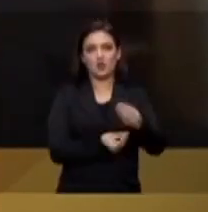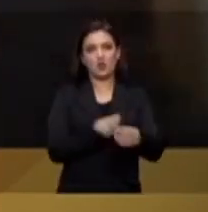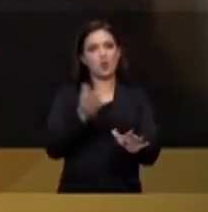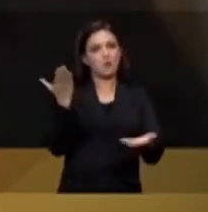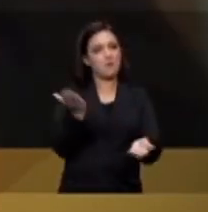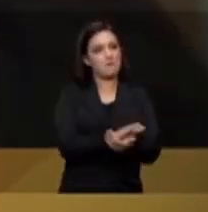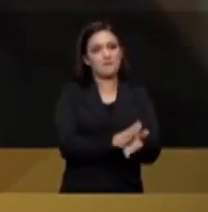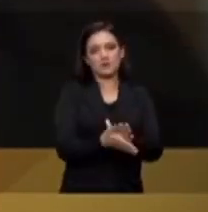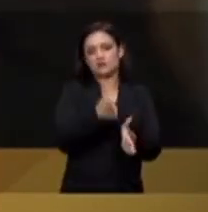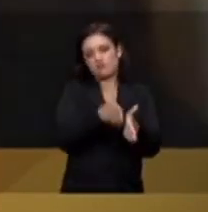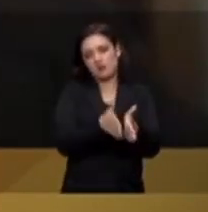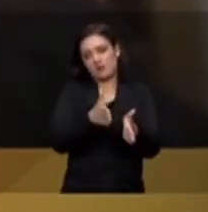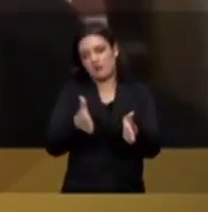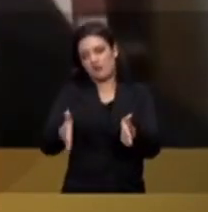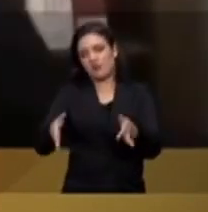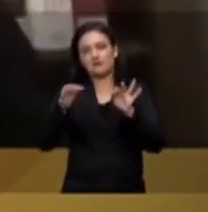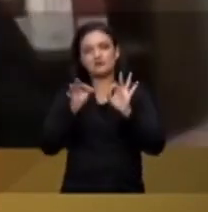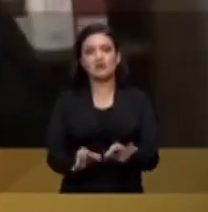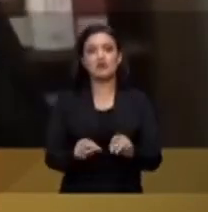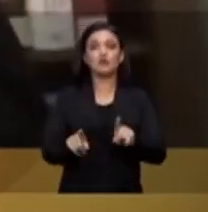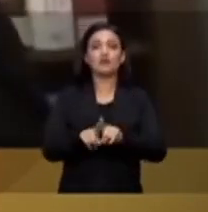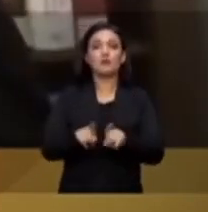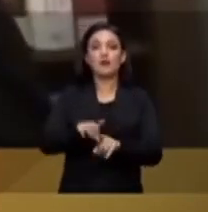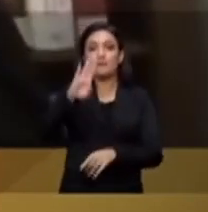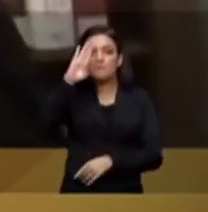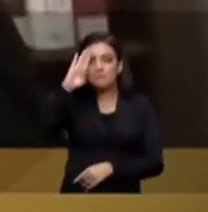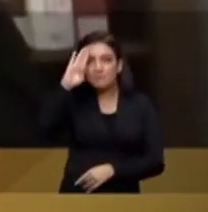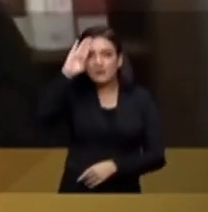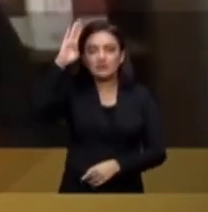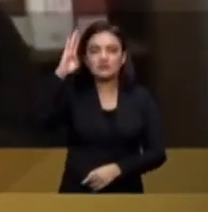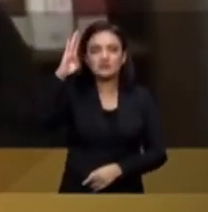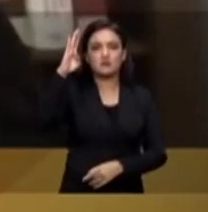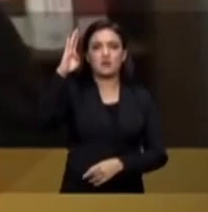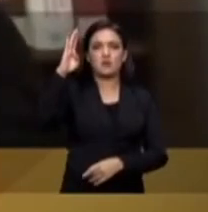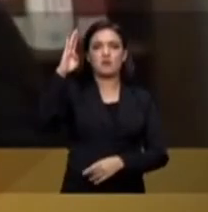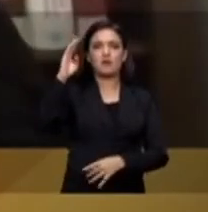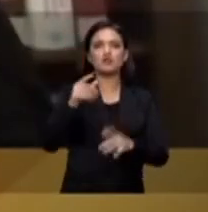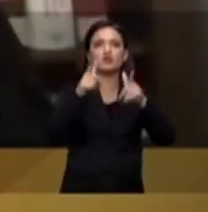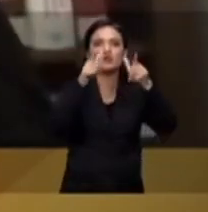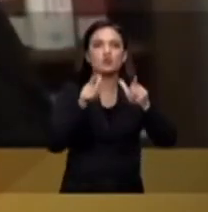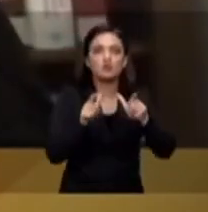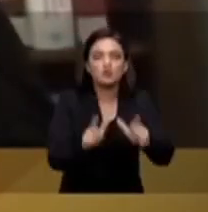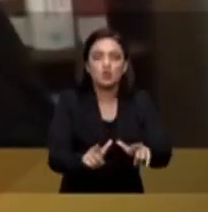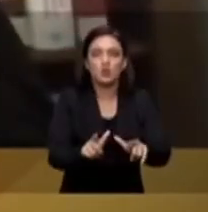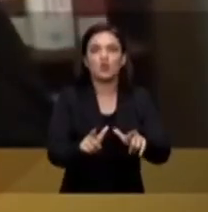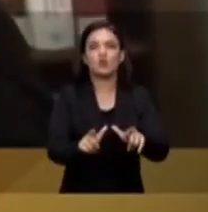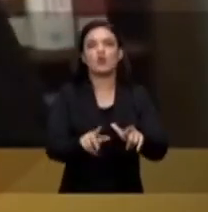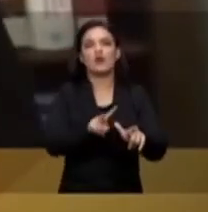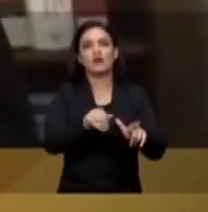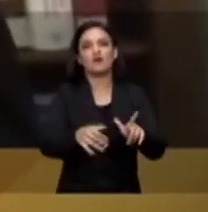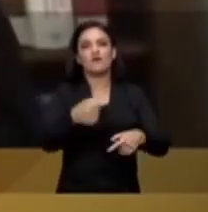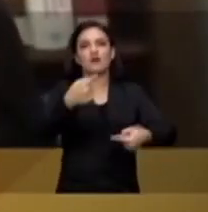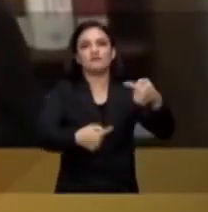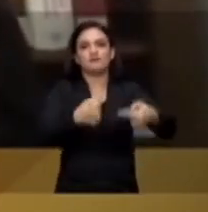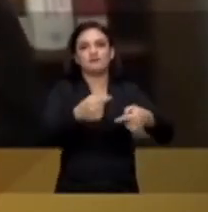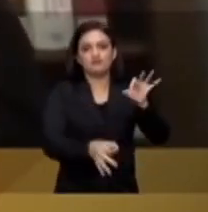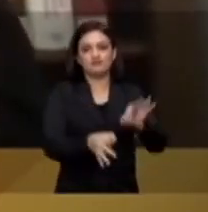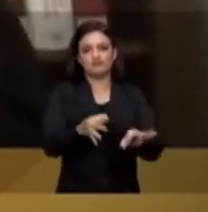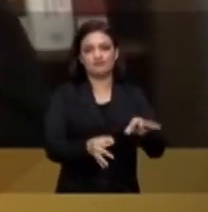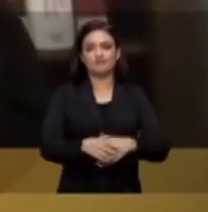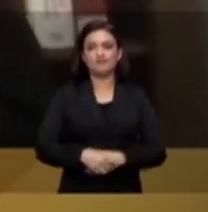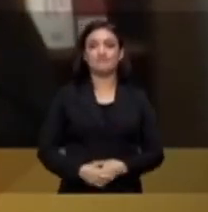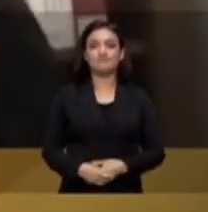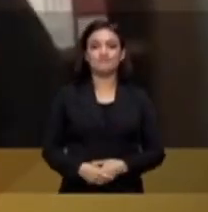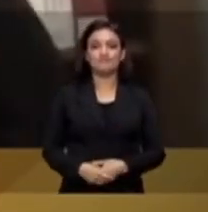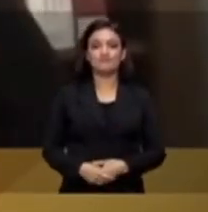e, mais importante, do juiz natural. Então, mais uma vez, quero dizer que me causa